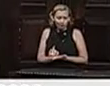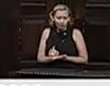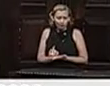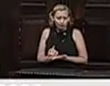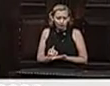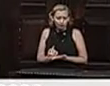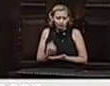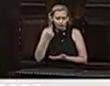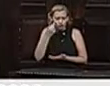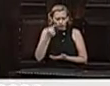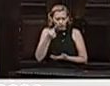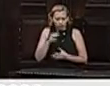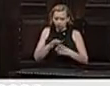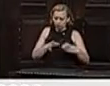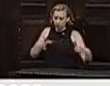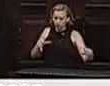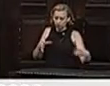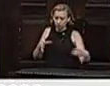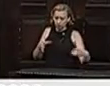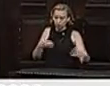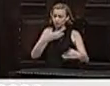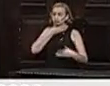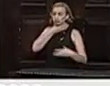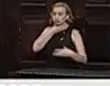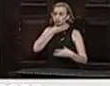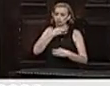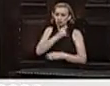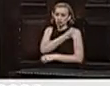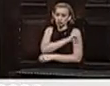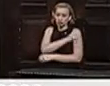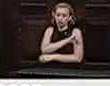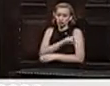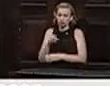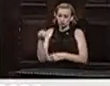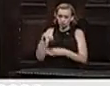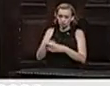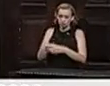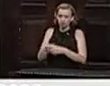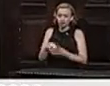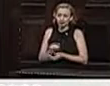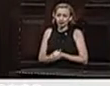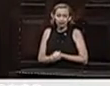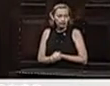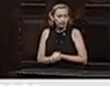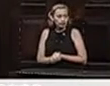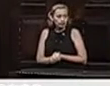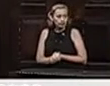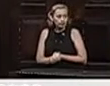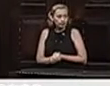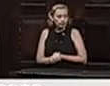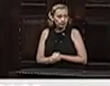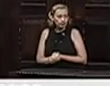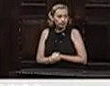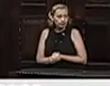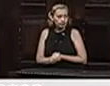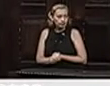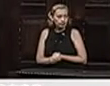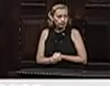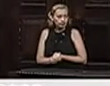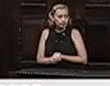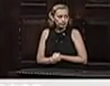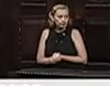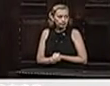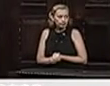calamidade do Rio de Janeiro é o próprio PMDB, né? Porque a calamidade tem que ser, pelo seu conceito, deputado